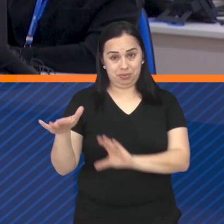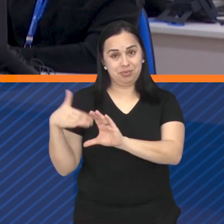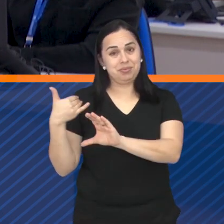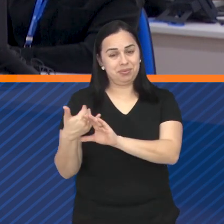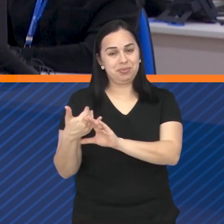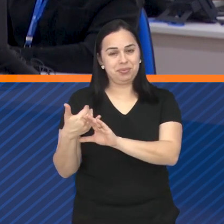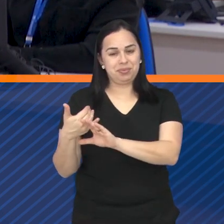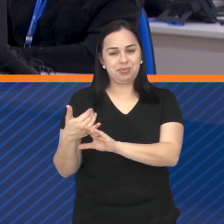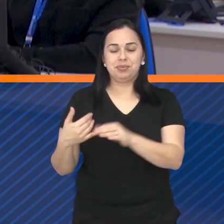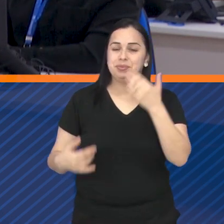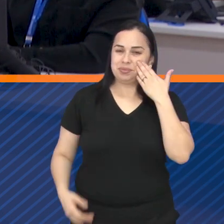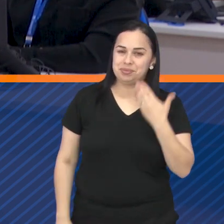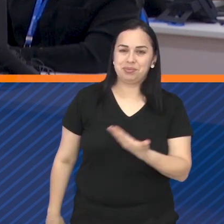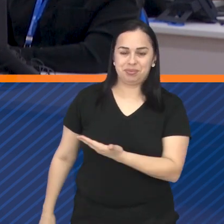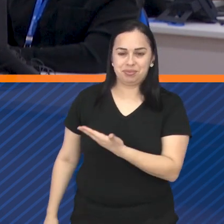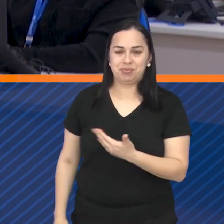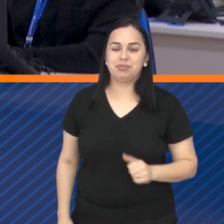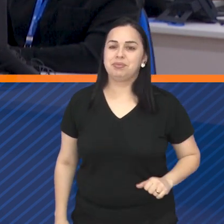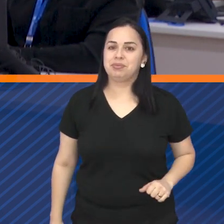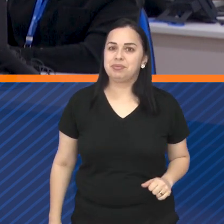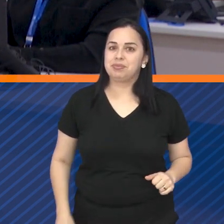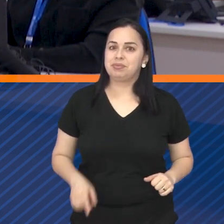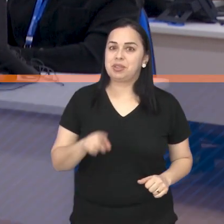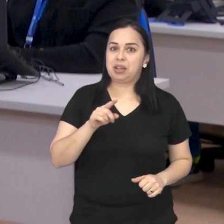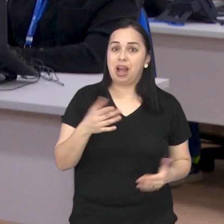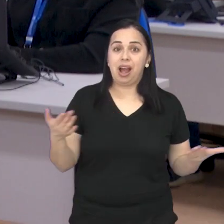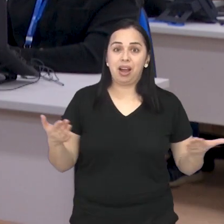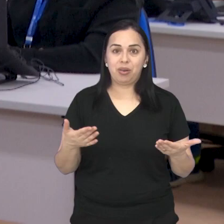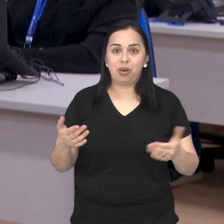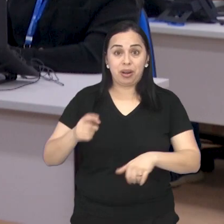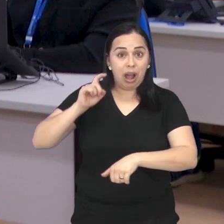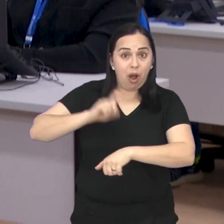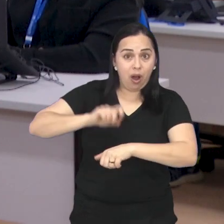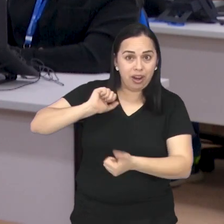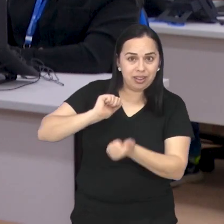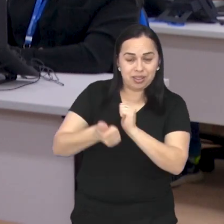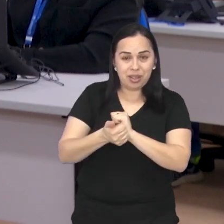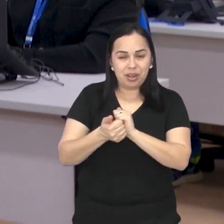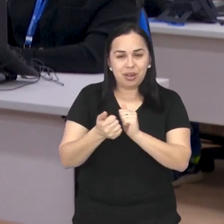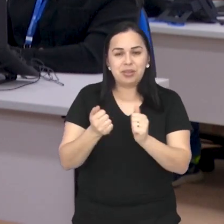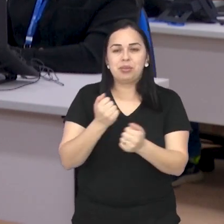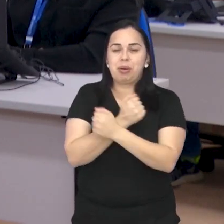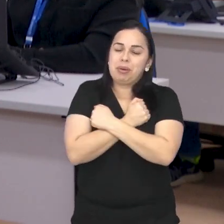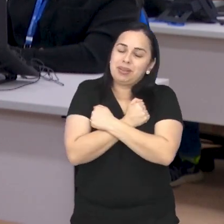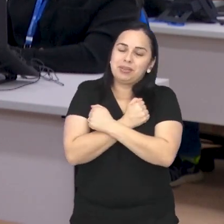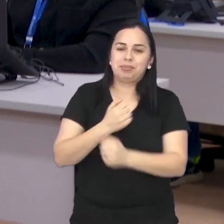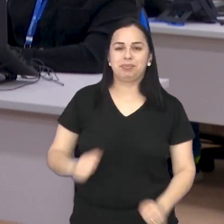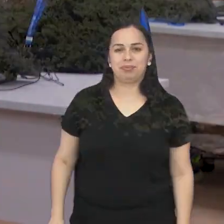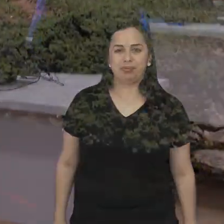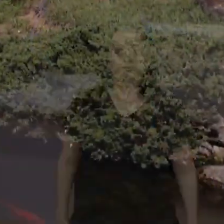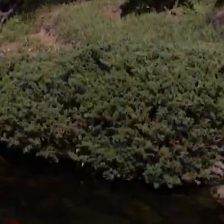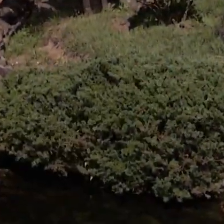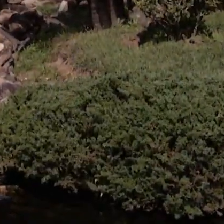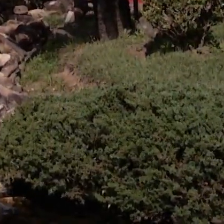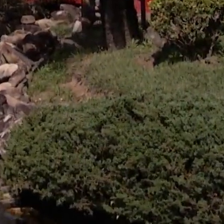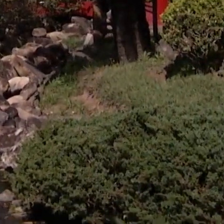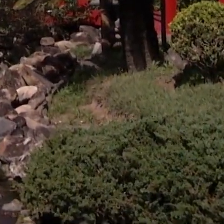@TVCâmara_SJC. Já o YouTube é TV Câmara SJC. Vocês ficam agora com o Hora do Esporte. Um abraço.